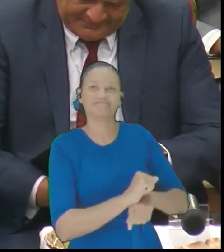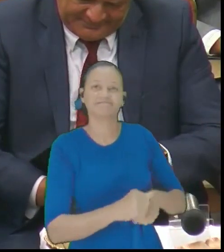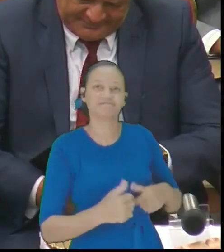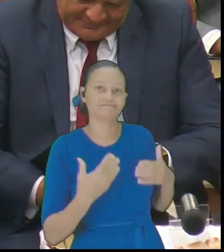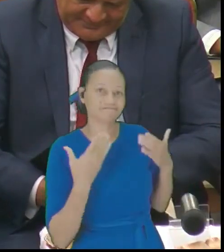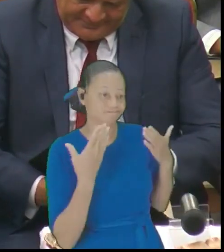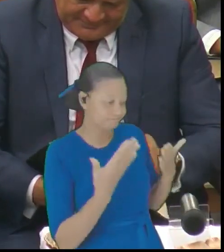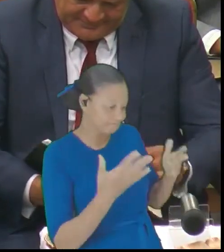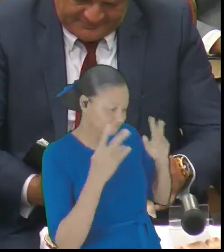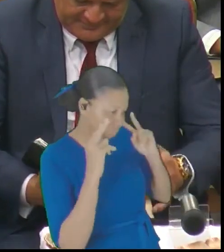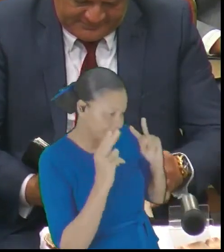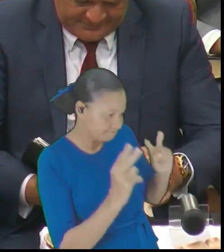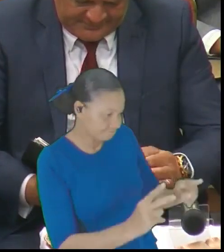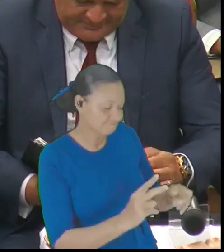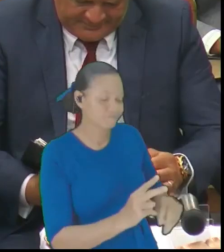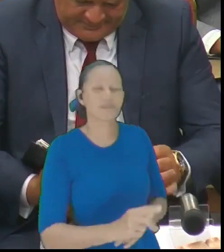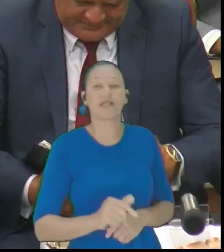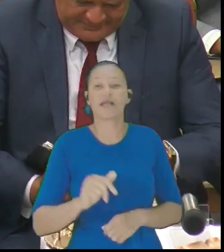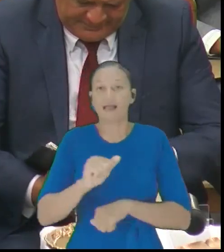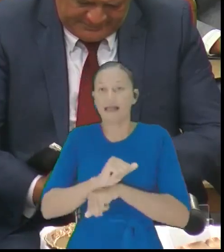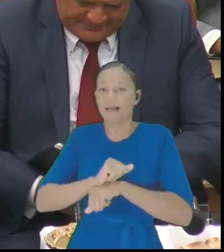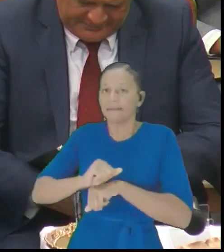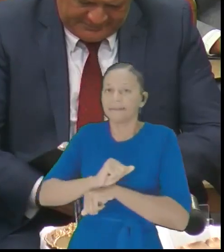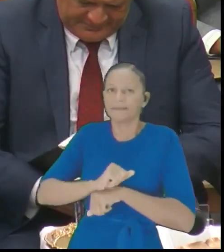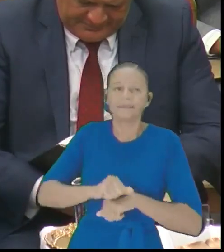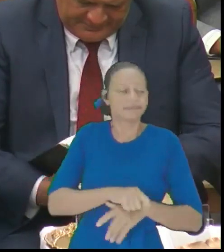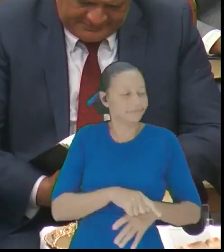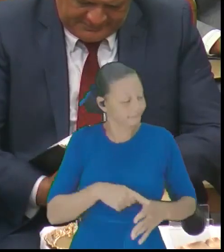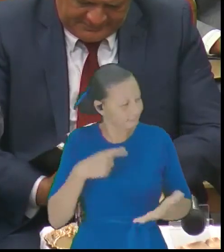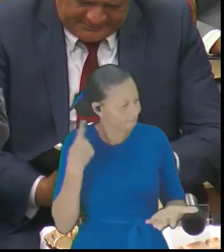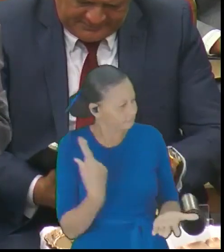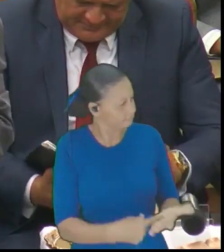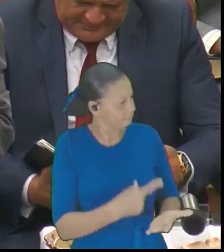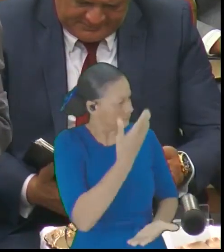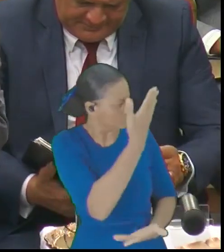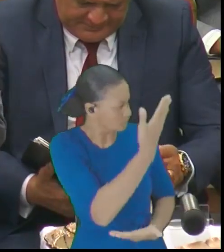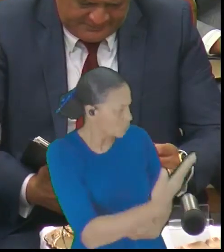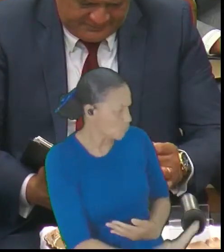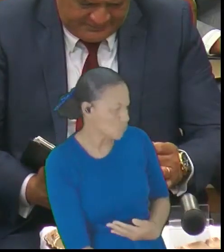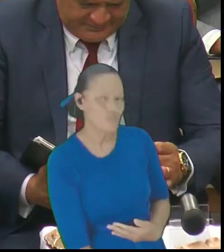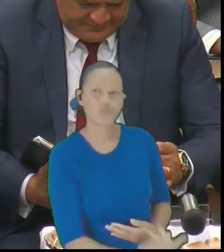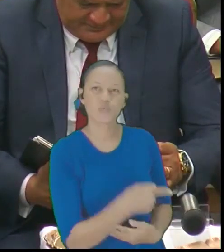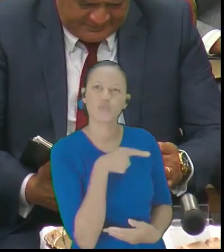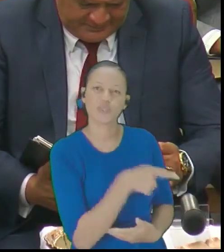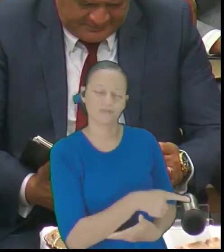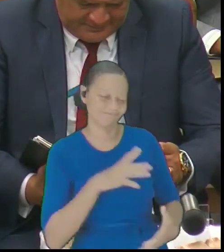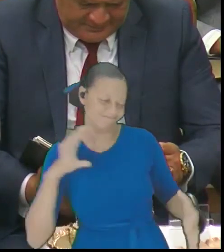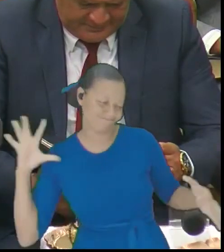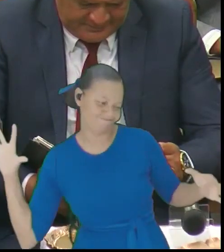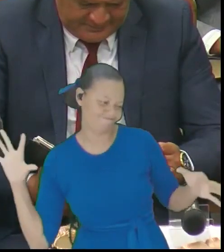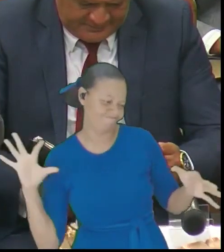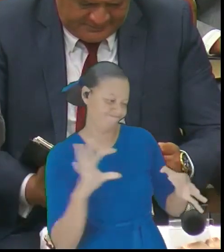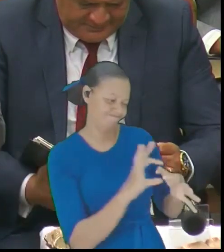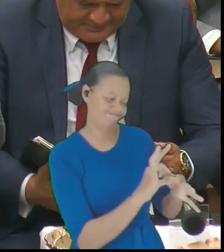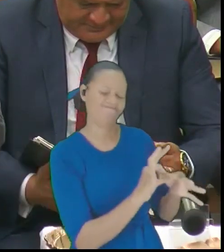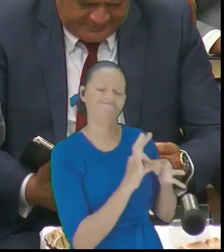Nesse critério ele viu Abrão. Estabeleceu com este homem uma